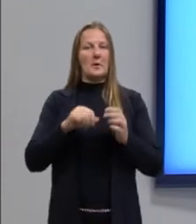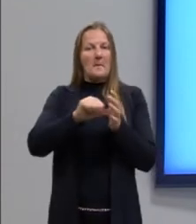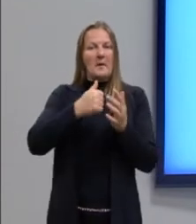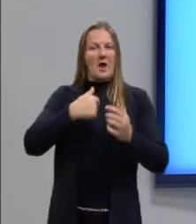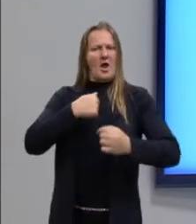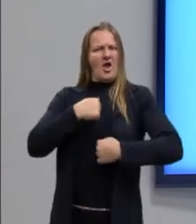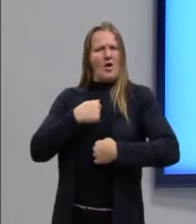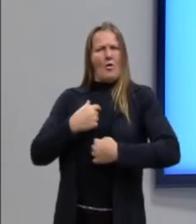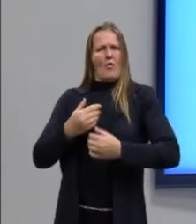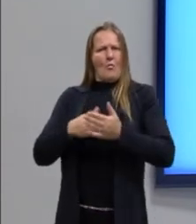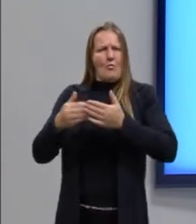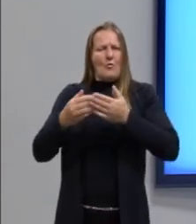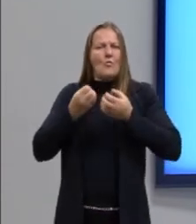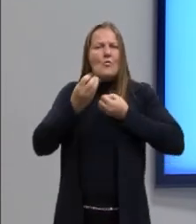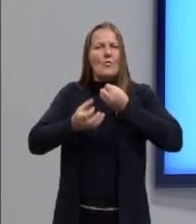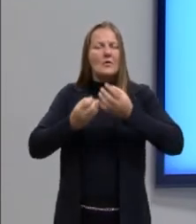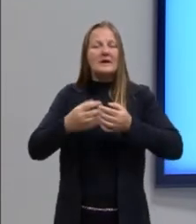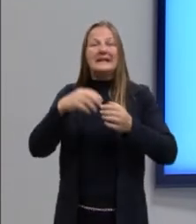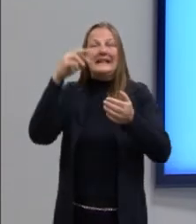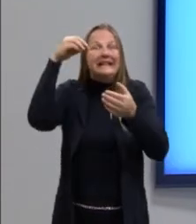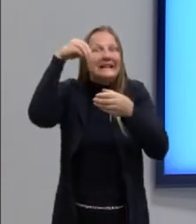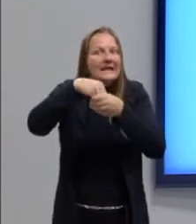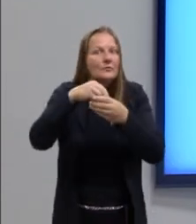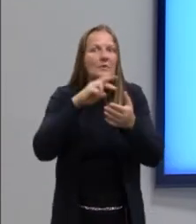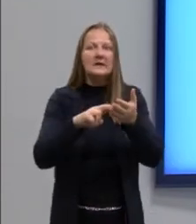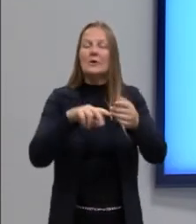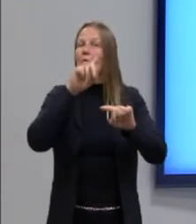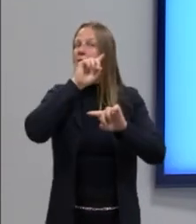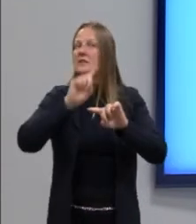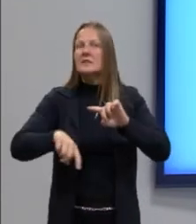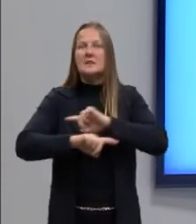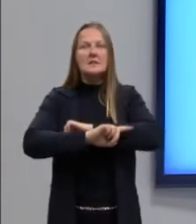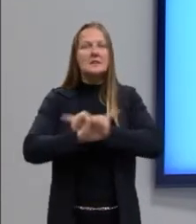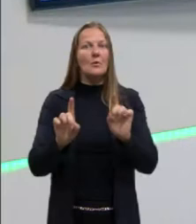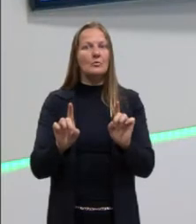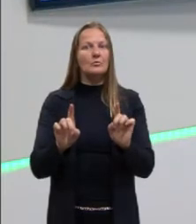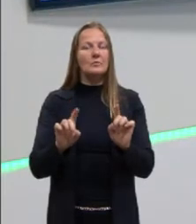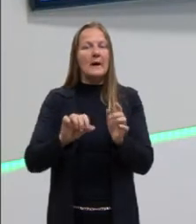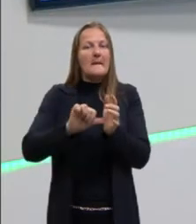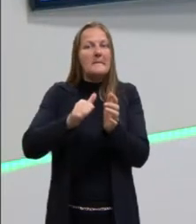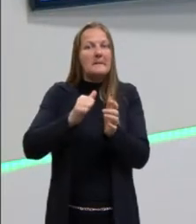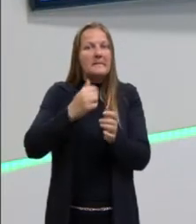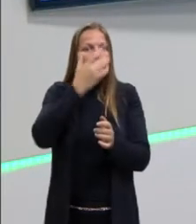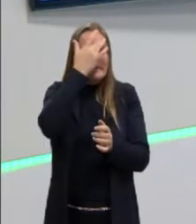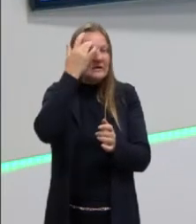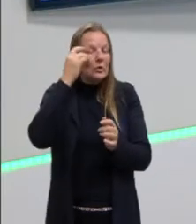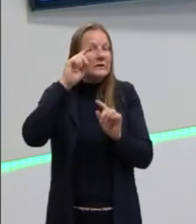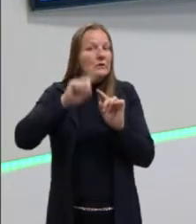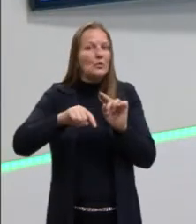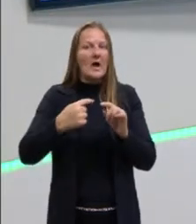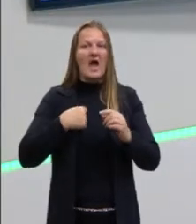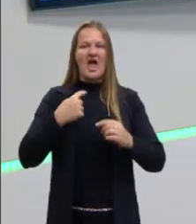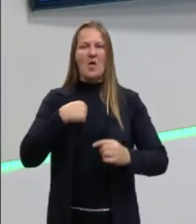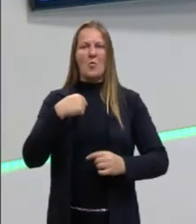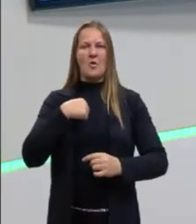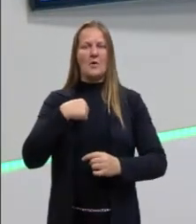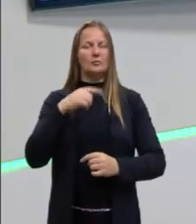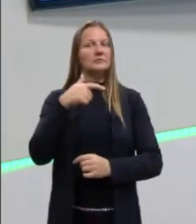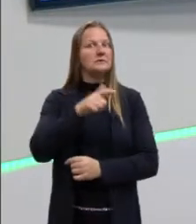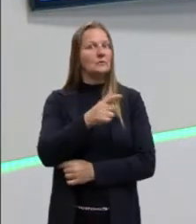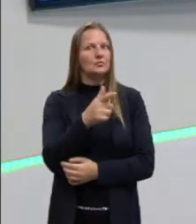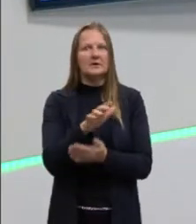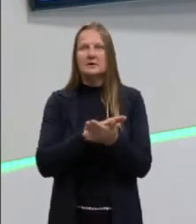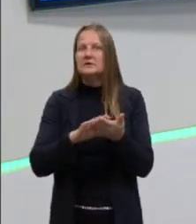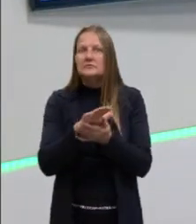tudo que a gente não faz na redação então aí a gente já começa a olhar a definição